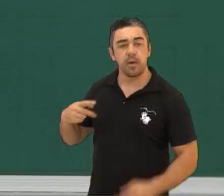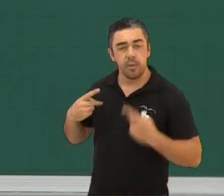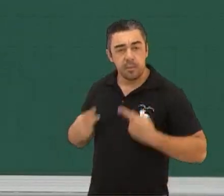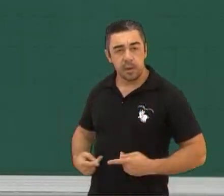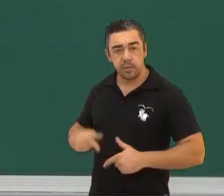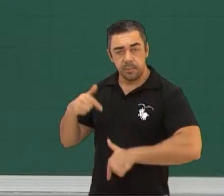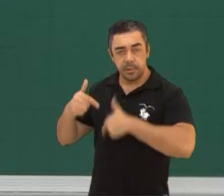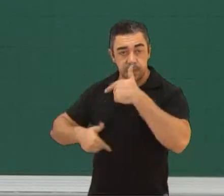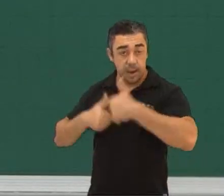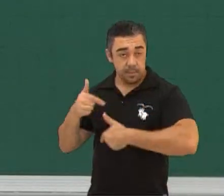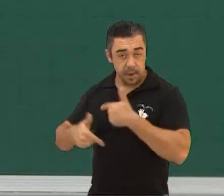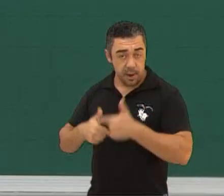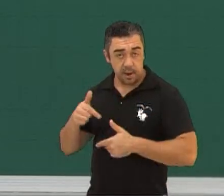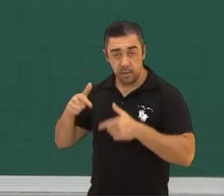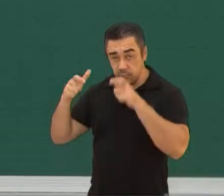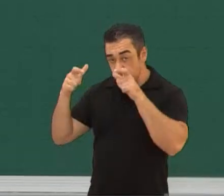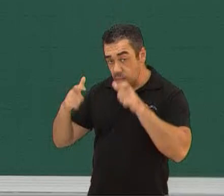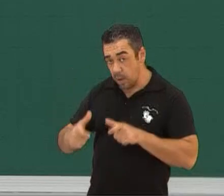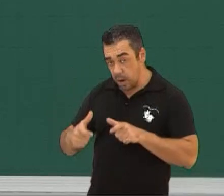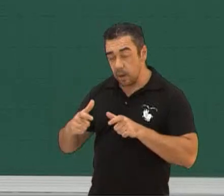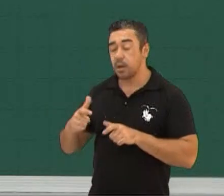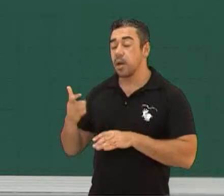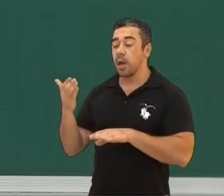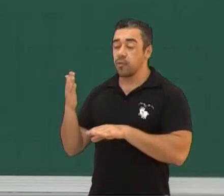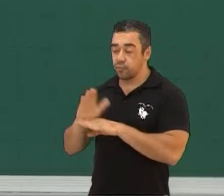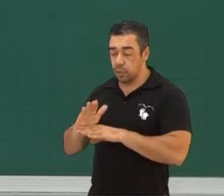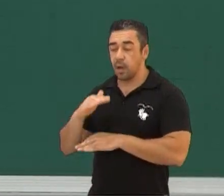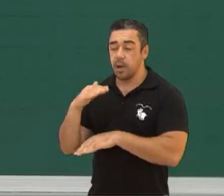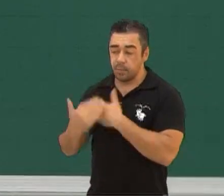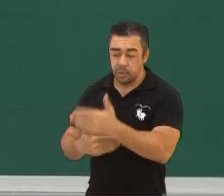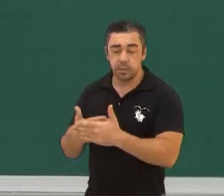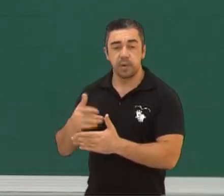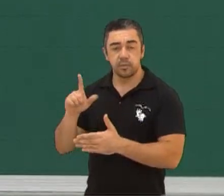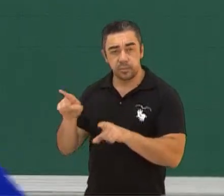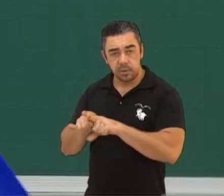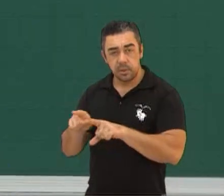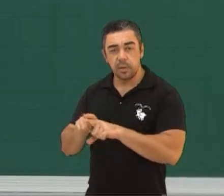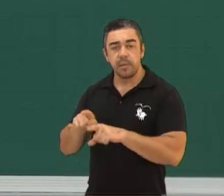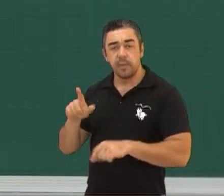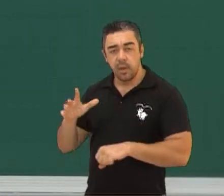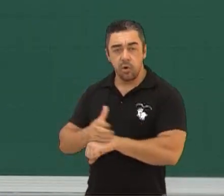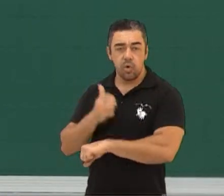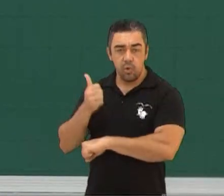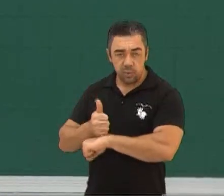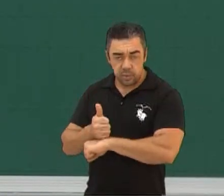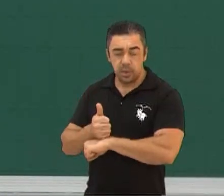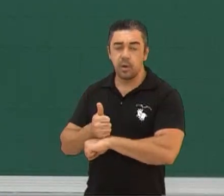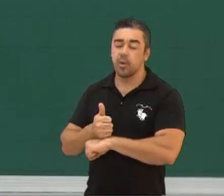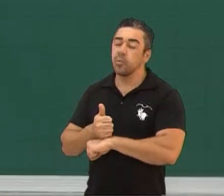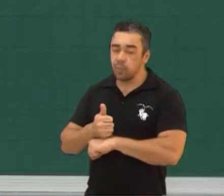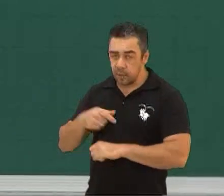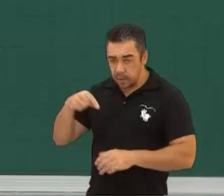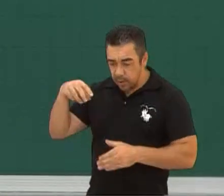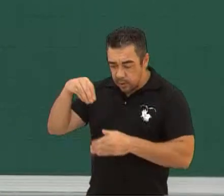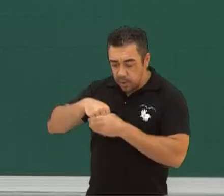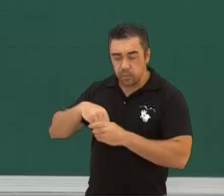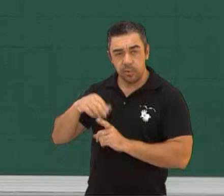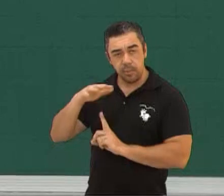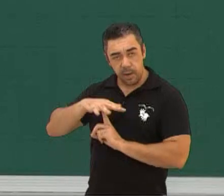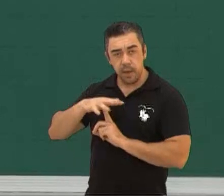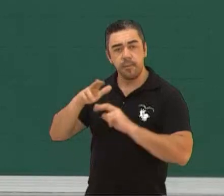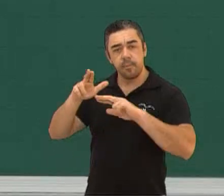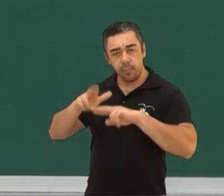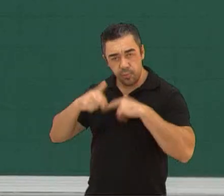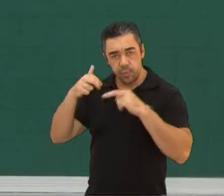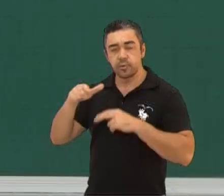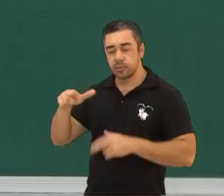mão de obra daquela região e que ajudaram no processo de colonização do interior paranaense. Por isso, muitos traços também